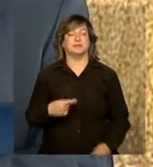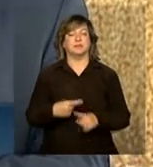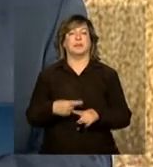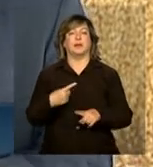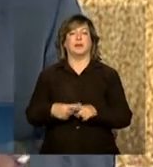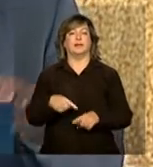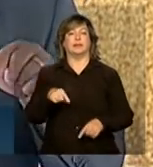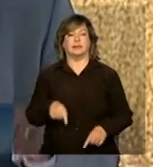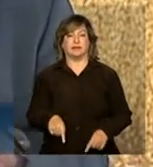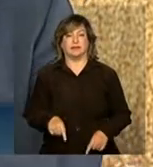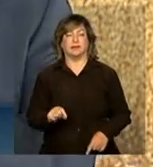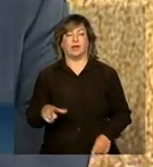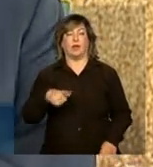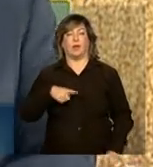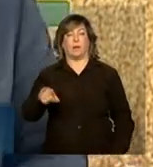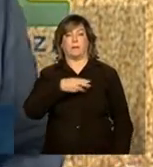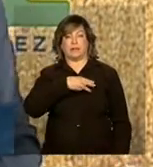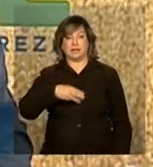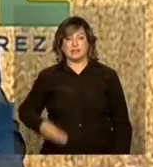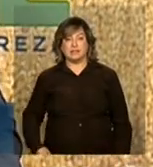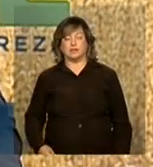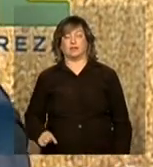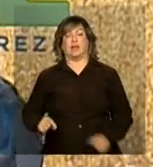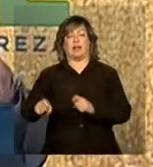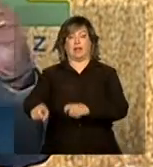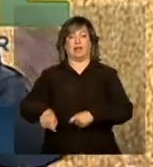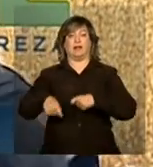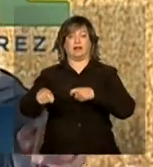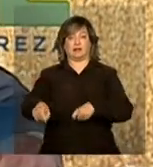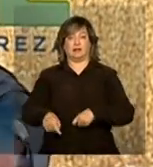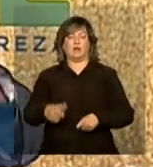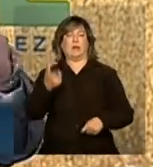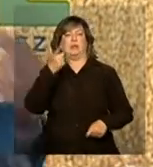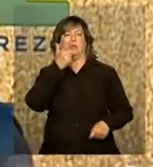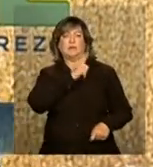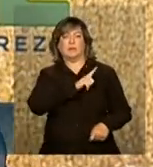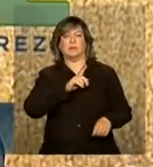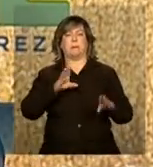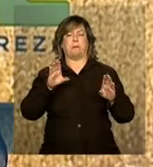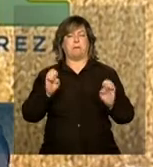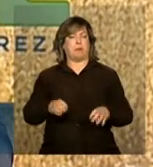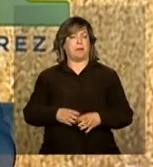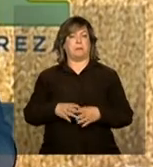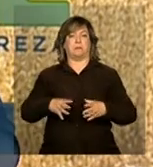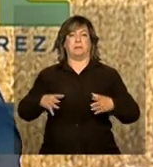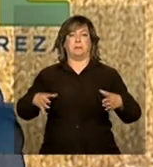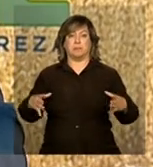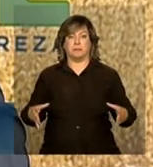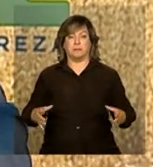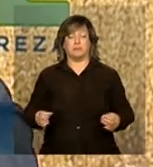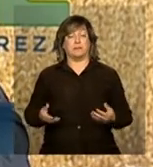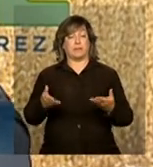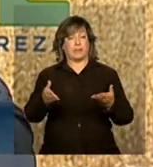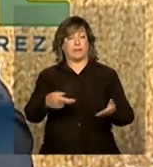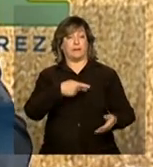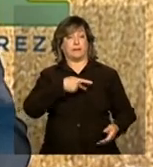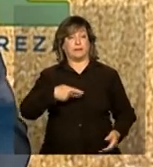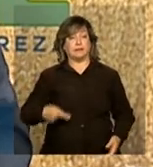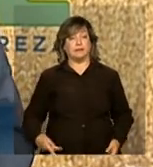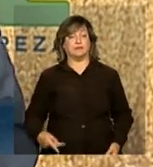como disse aqui o ministro da Agricultura, bate recordes sobre recordes. A senhora presidenta